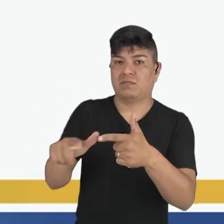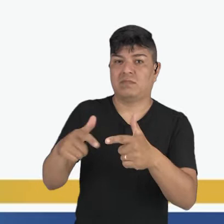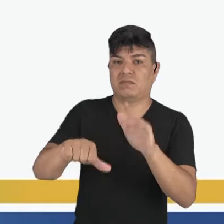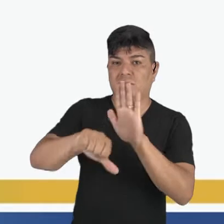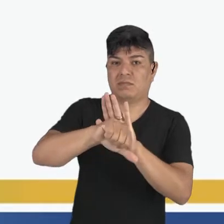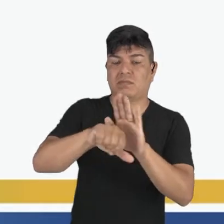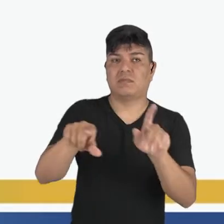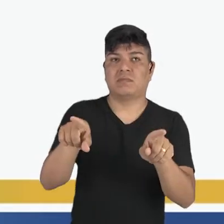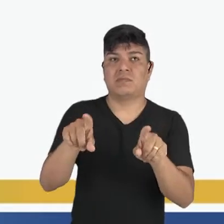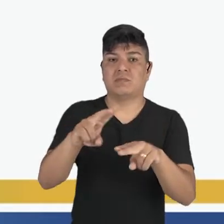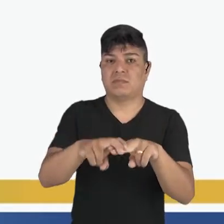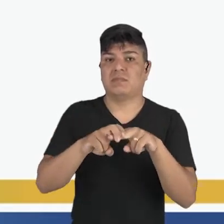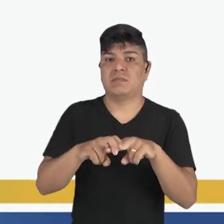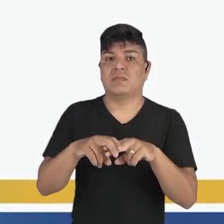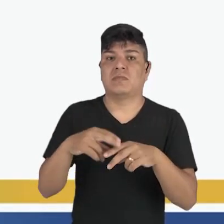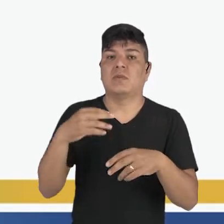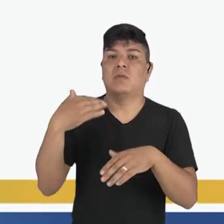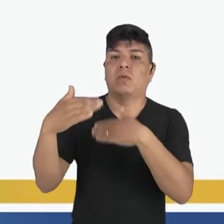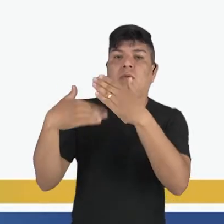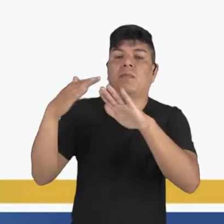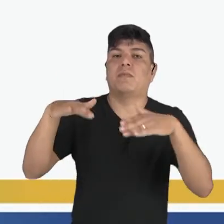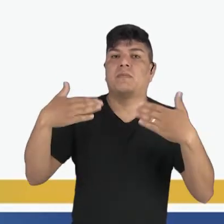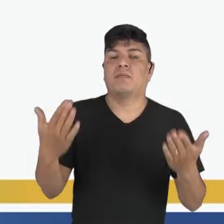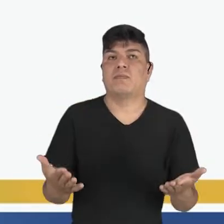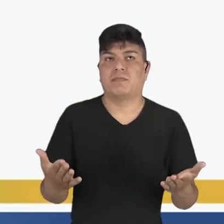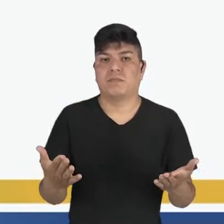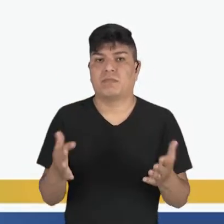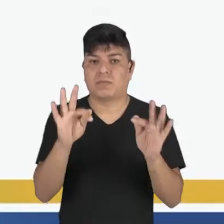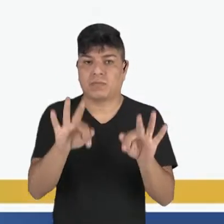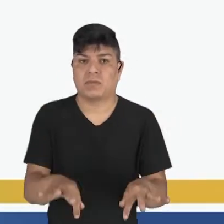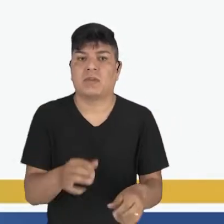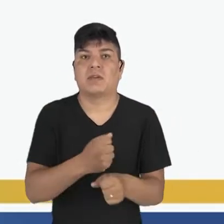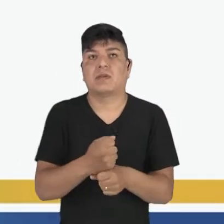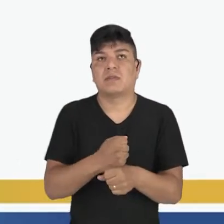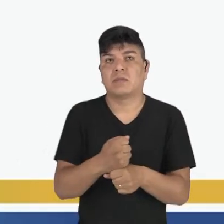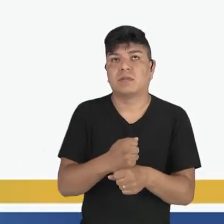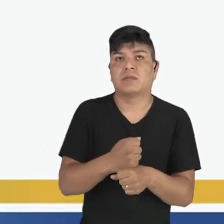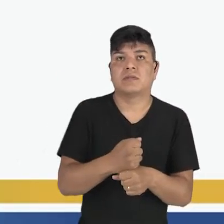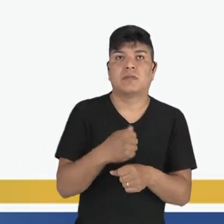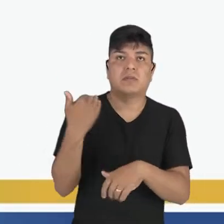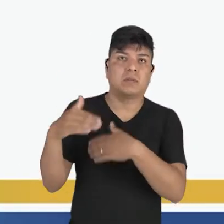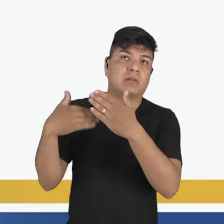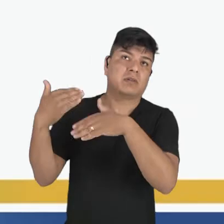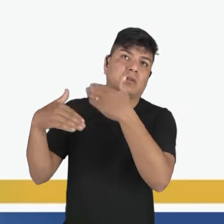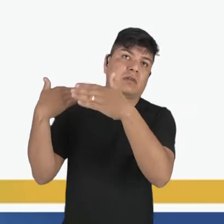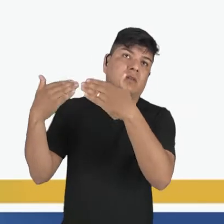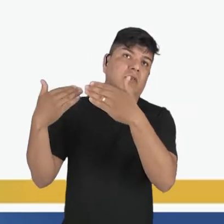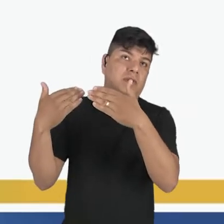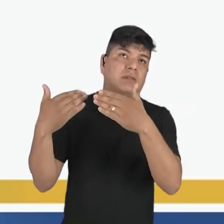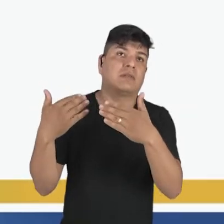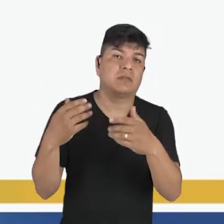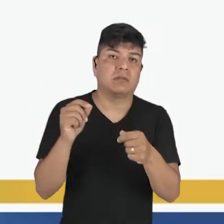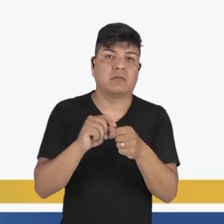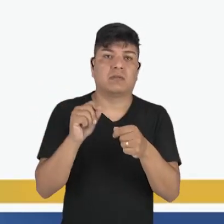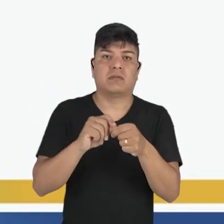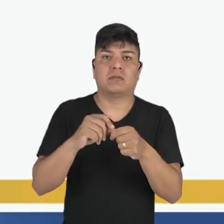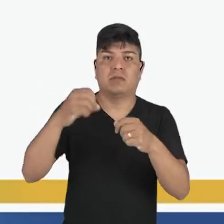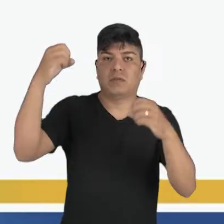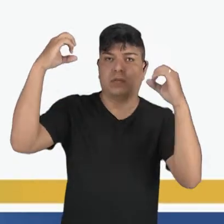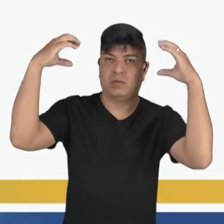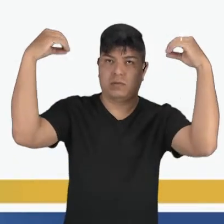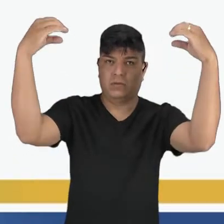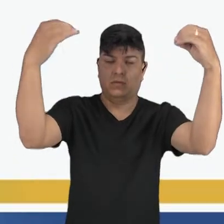crimes, tá? Então, que avanços são esses, né? Nos últimos anos, o avanço tecnológico fez com que a iluminação pública